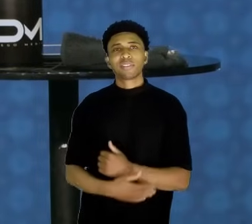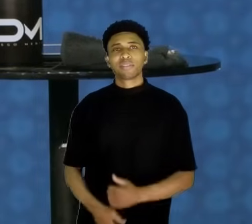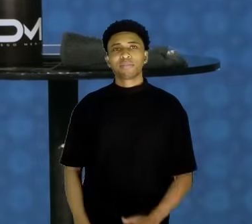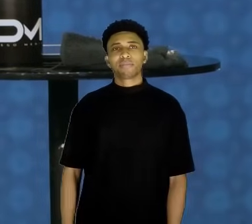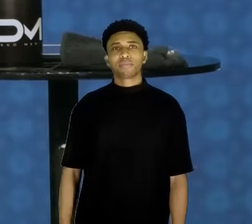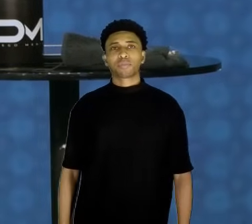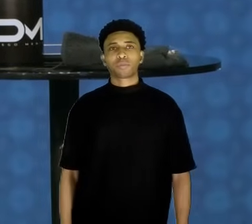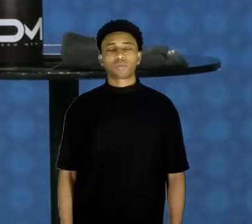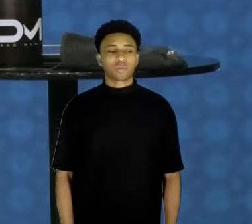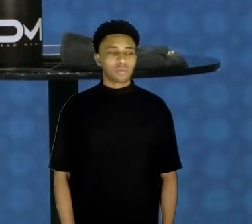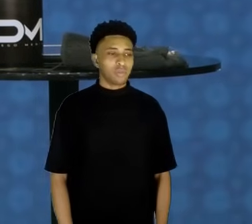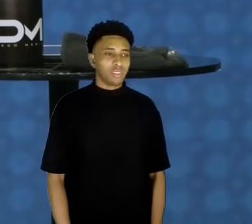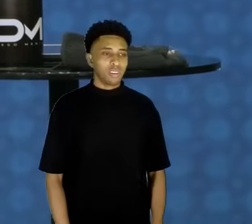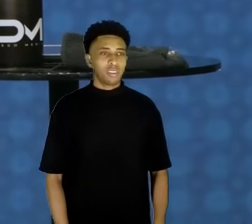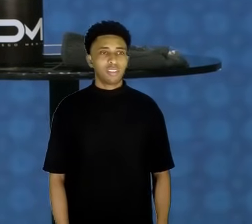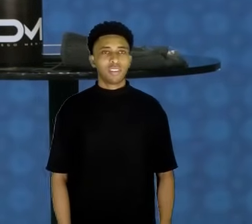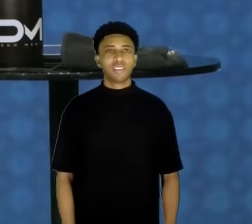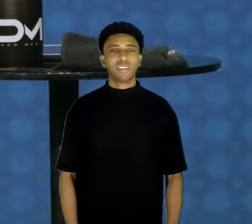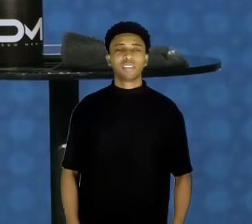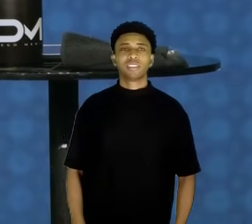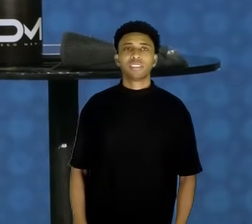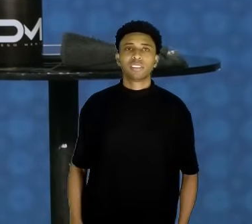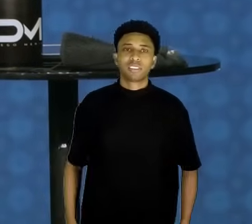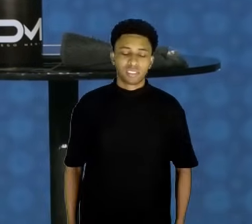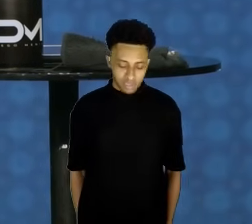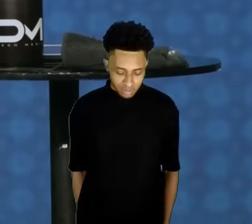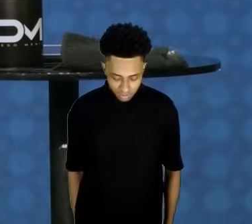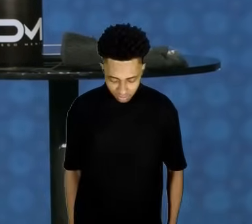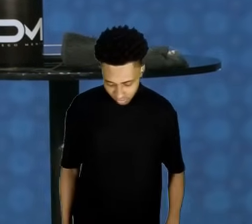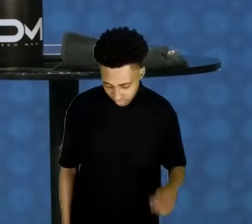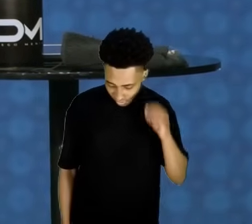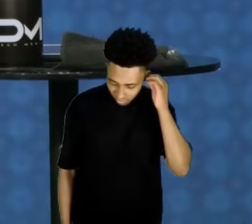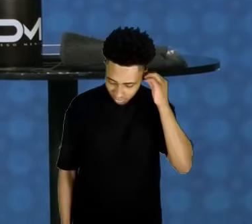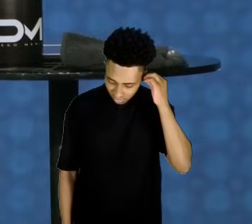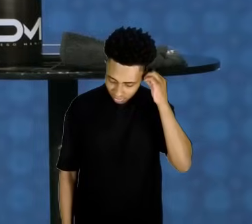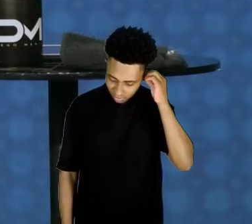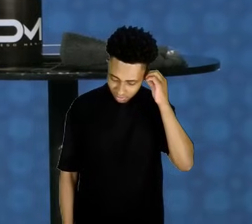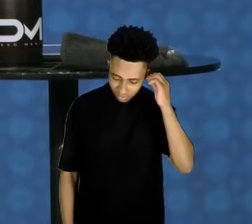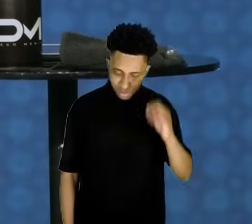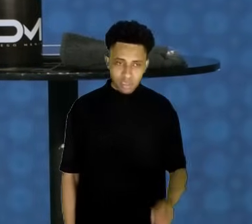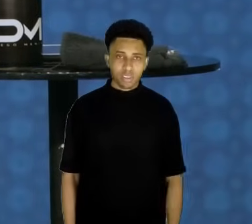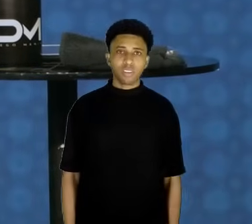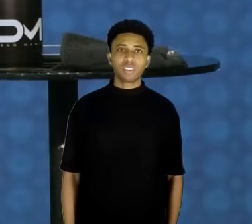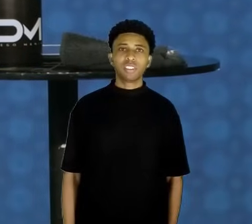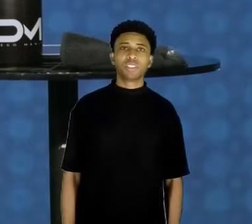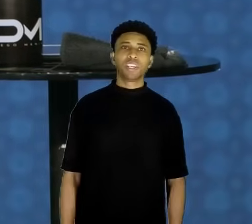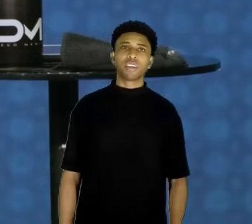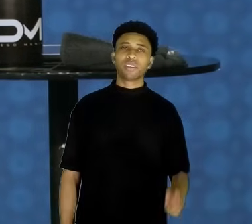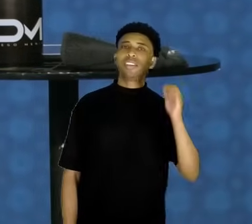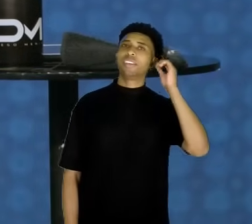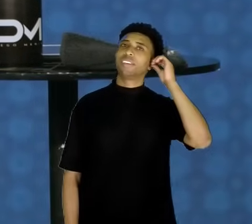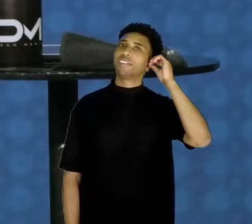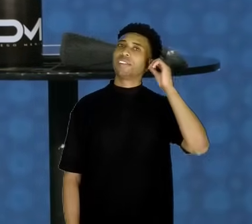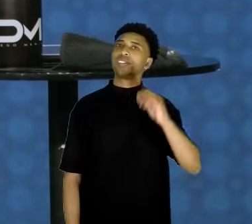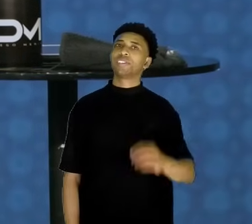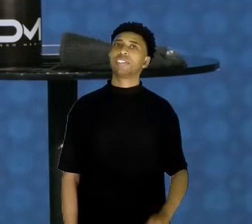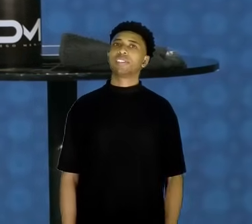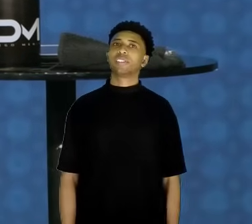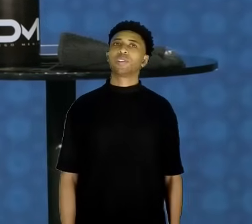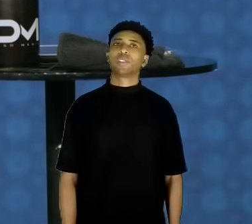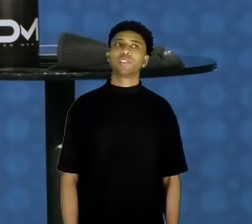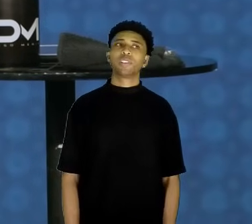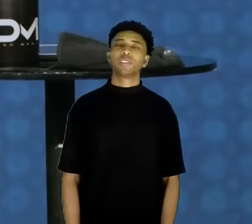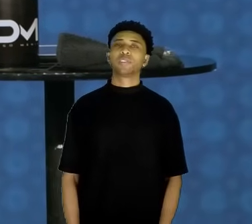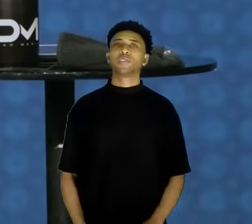desse tamanho aceita todo lugar como lugar bom, porque sabe que o melhor não é o lugar, é a presença. Não é onde eu estou, é quem